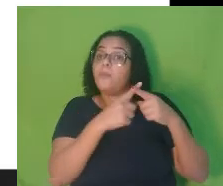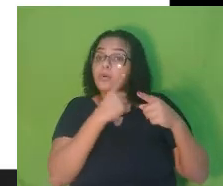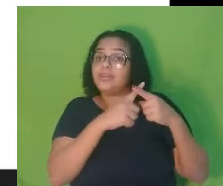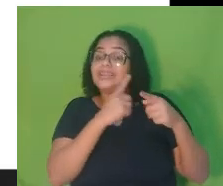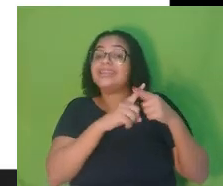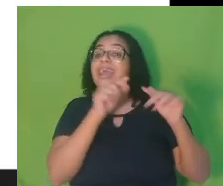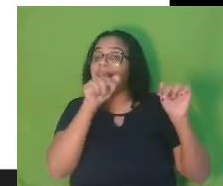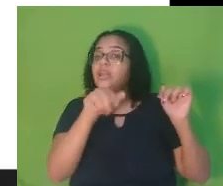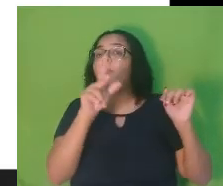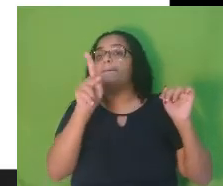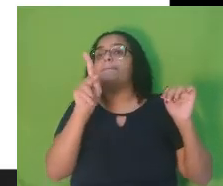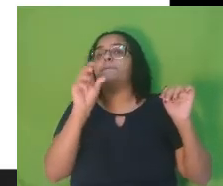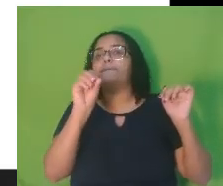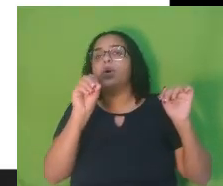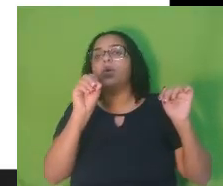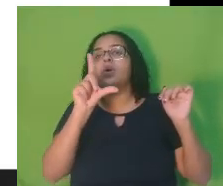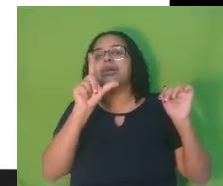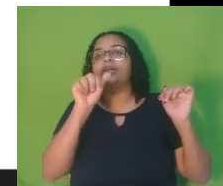porque é um polinômio.